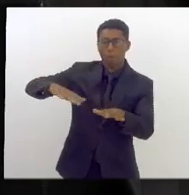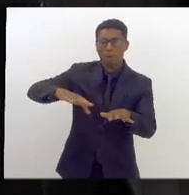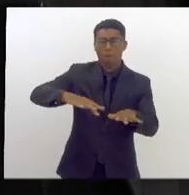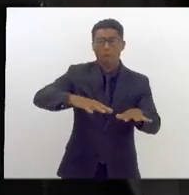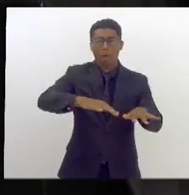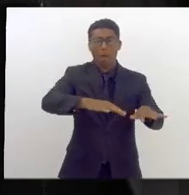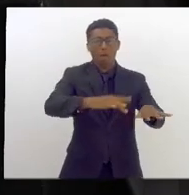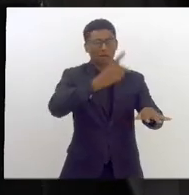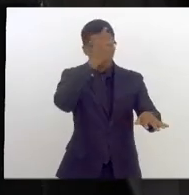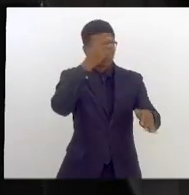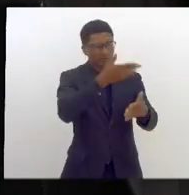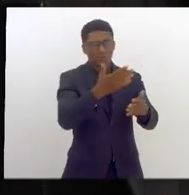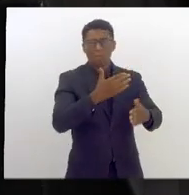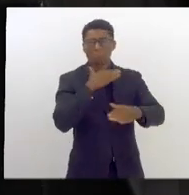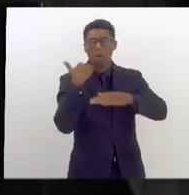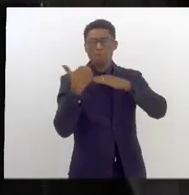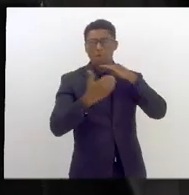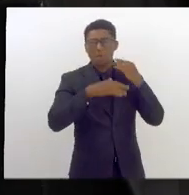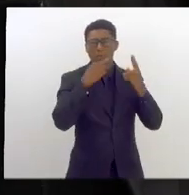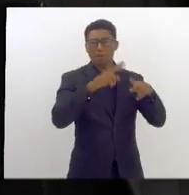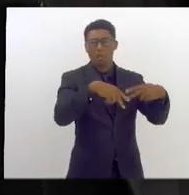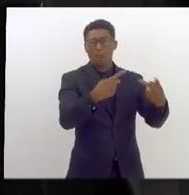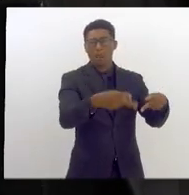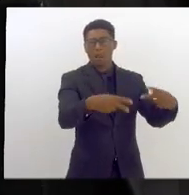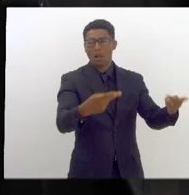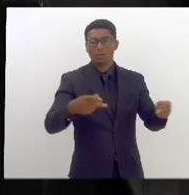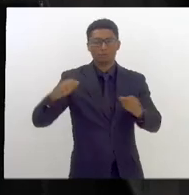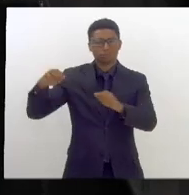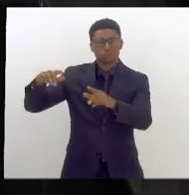uma tragédia imensa